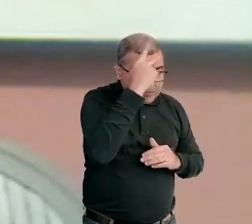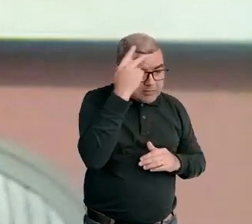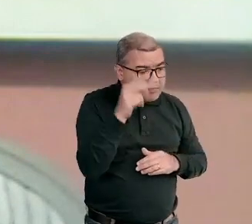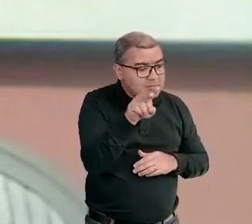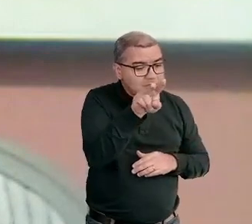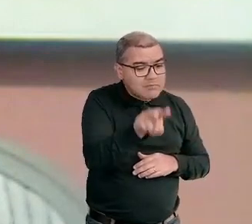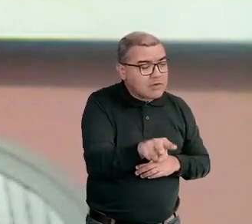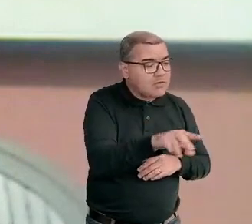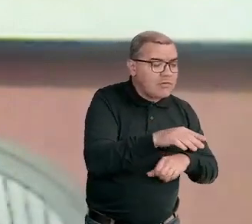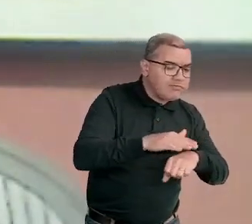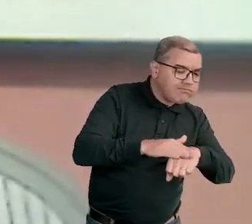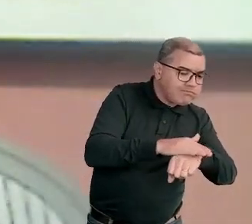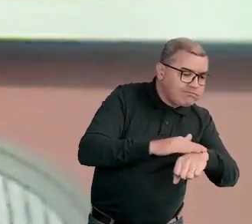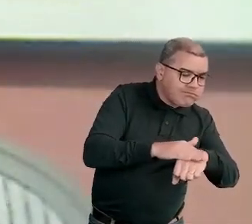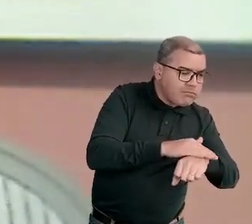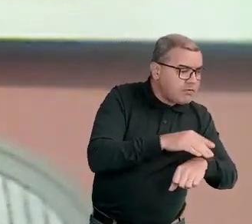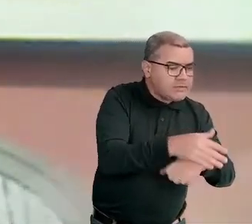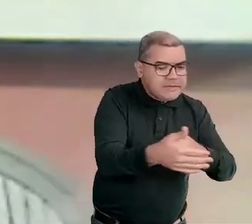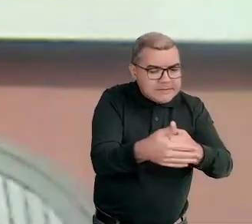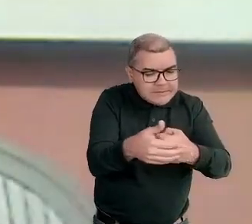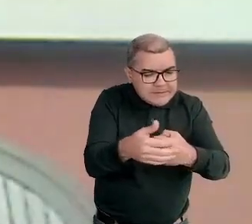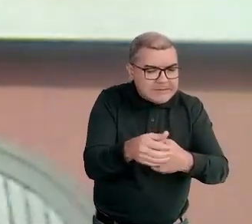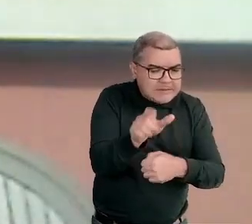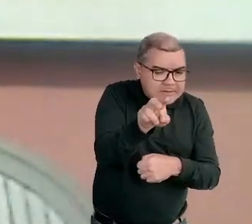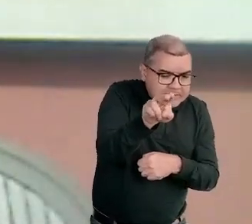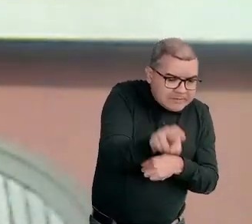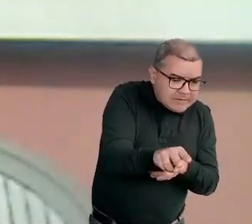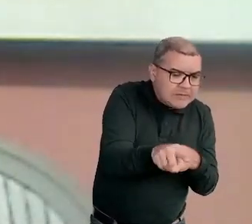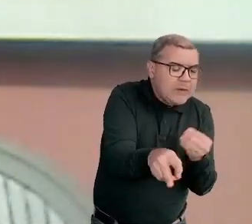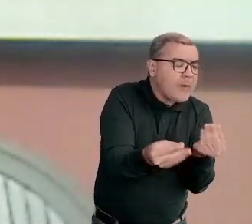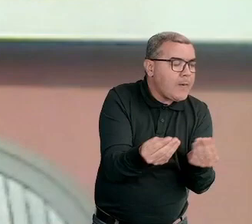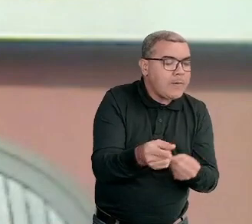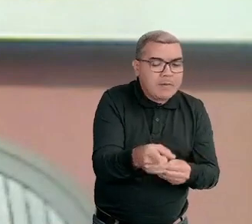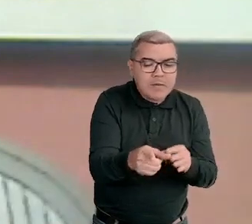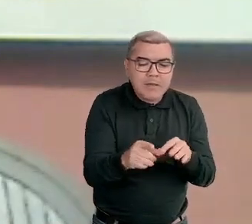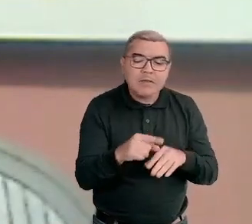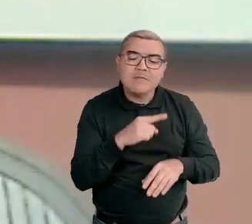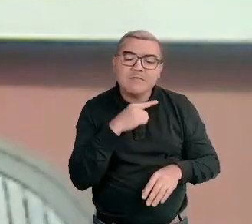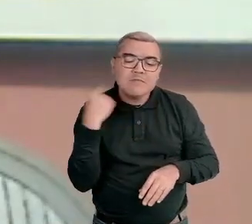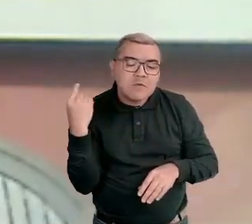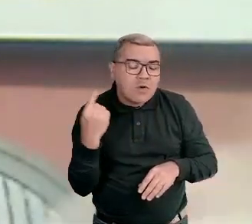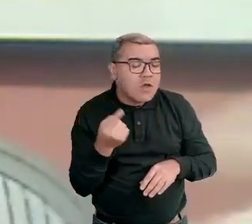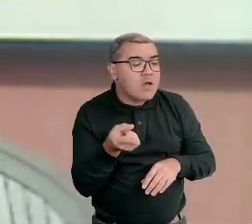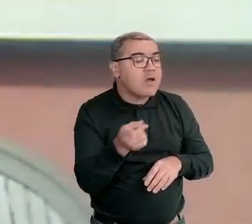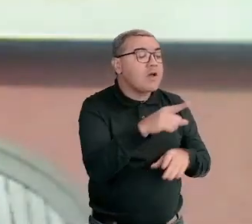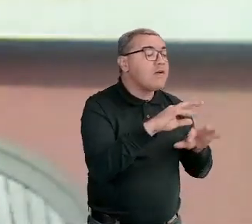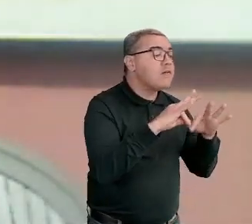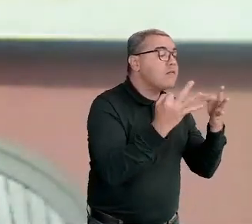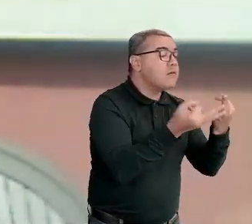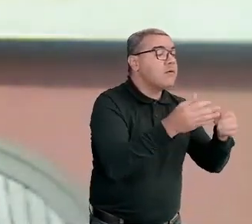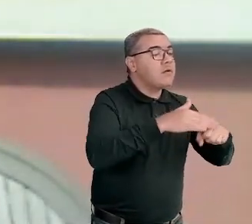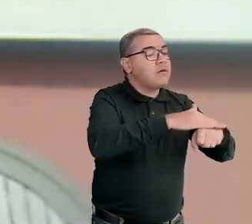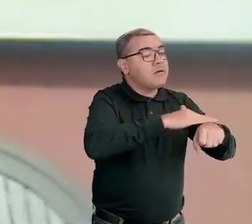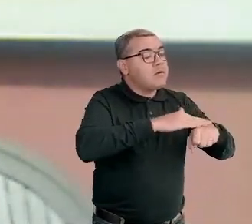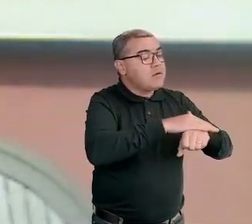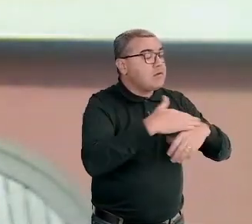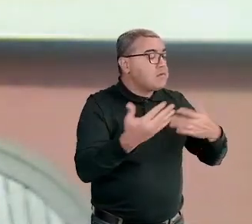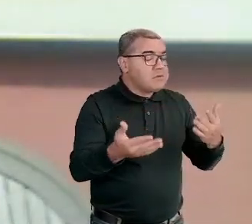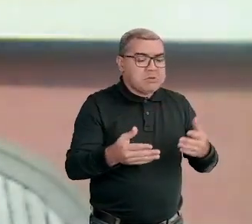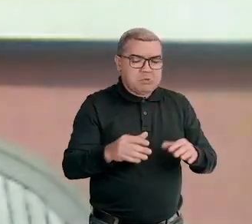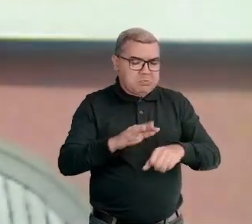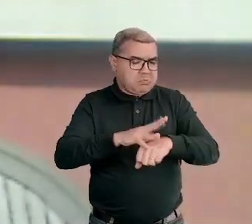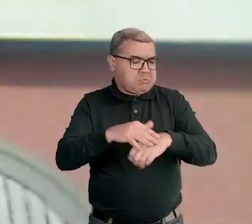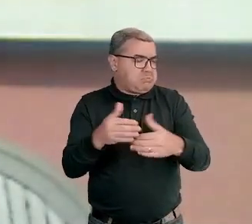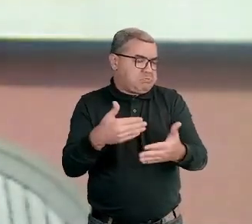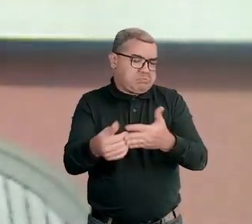estava doente, como ele iria consolar alguém cuja família estaria morrendo, seja de peste, seja de lepra,